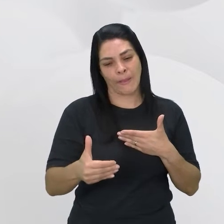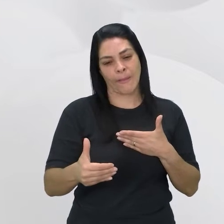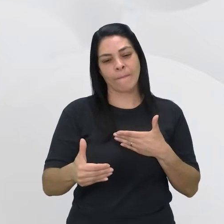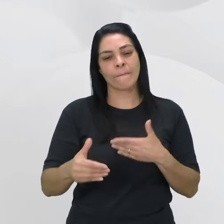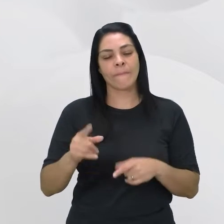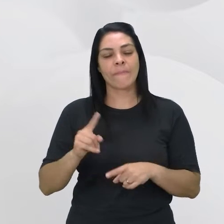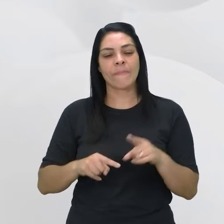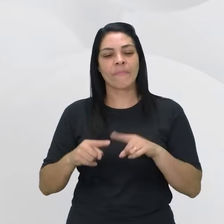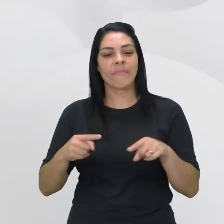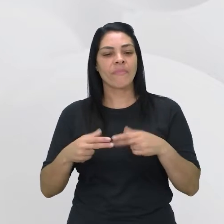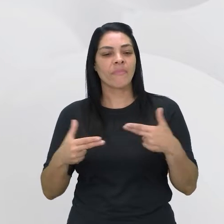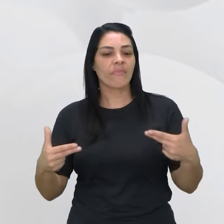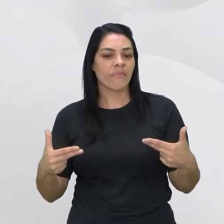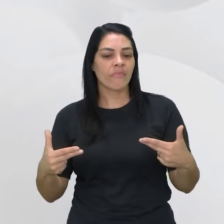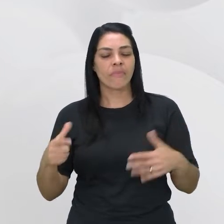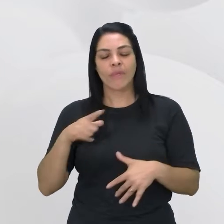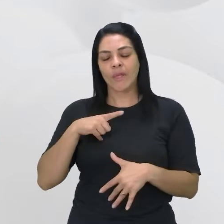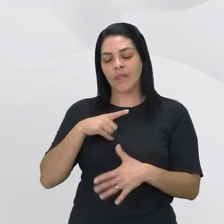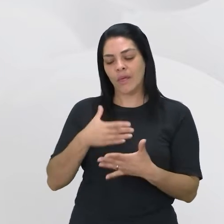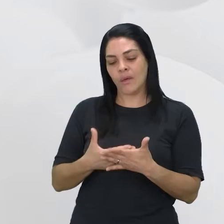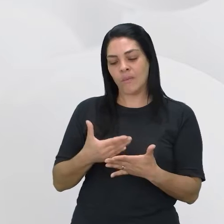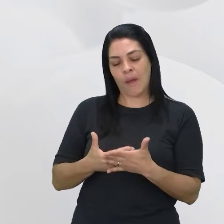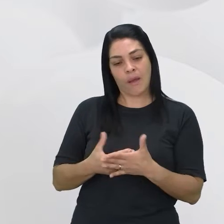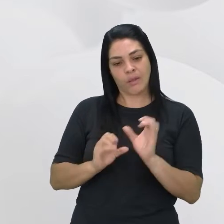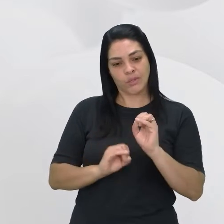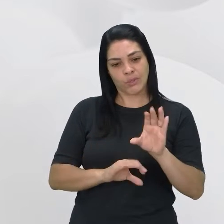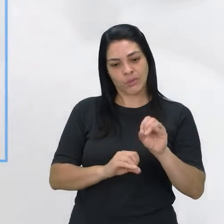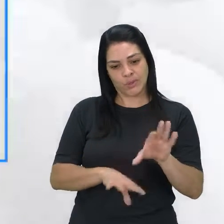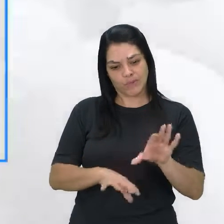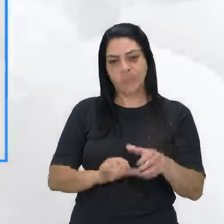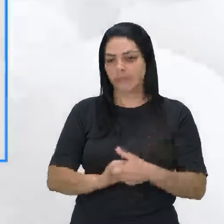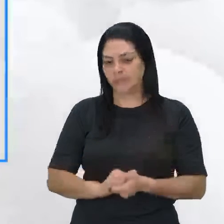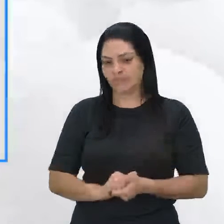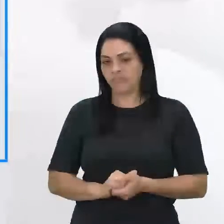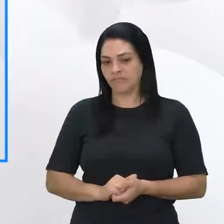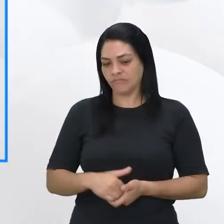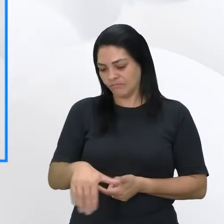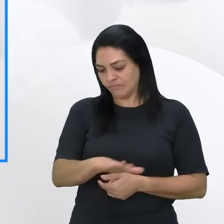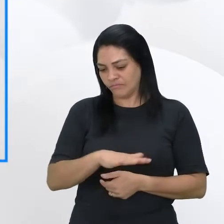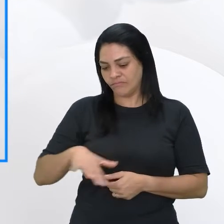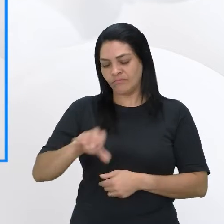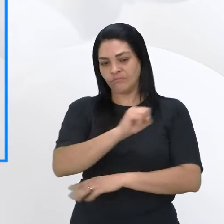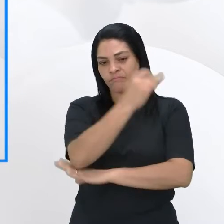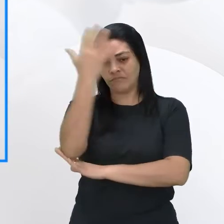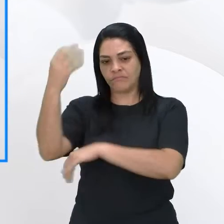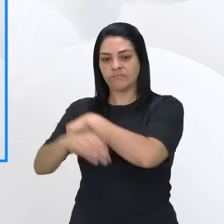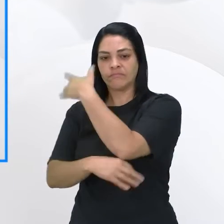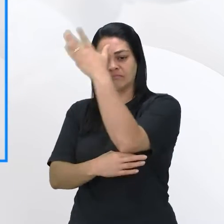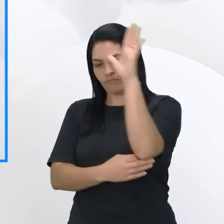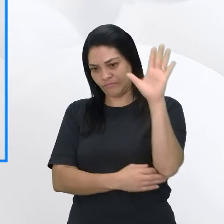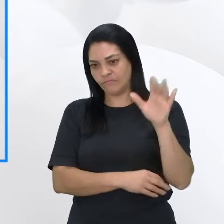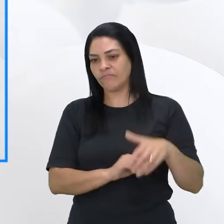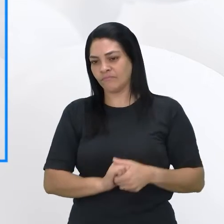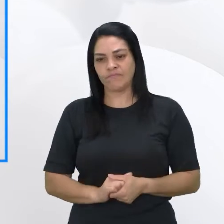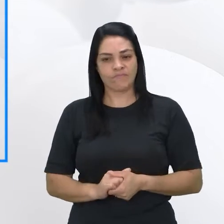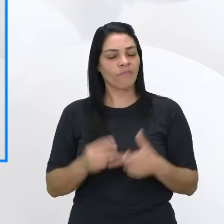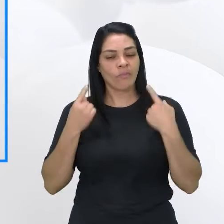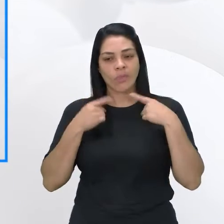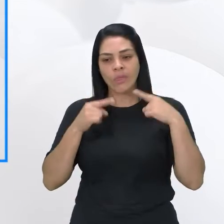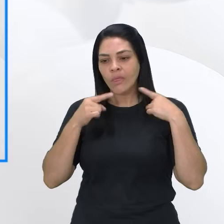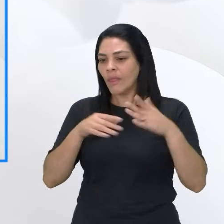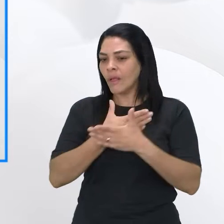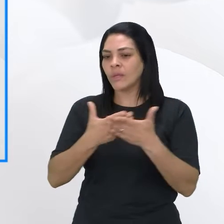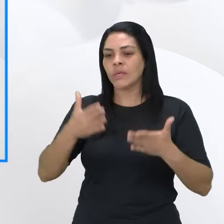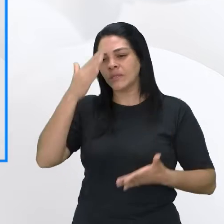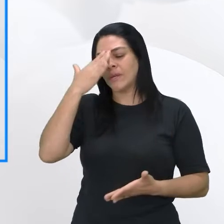além de ter uma aula de educação ambiental, que isso também é um grande debate né, dentro da área ambiental, a gente